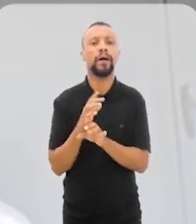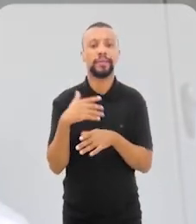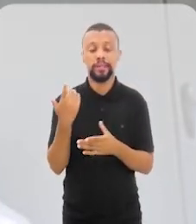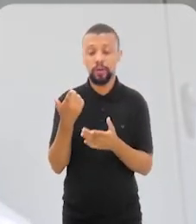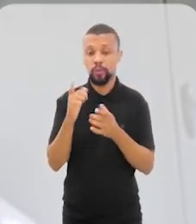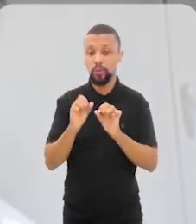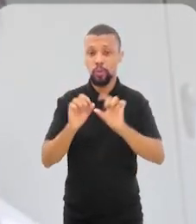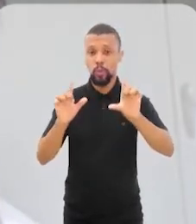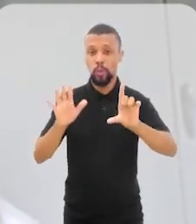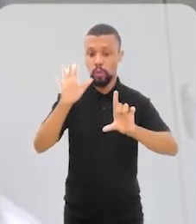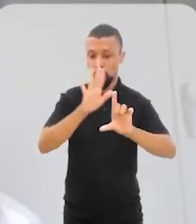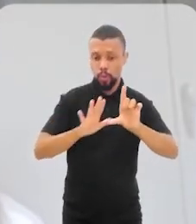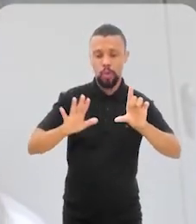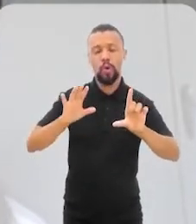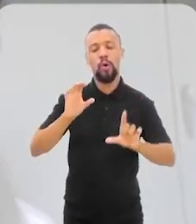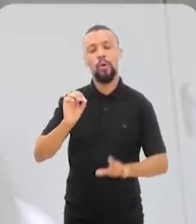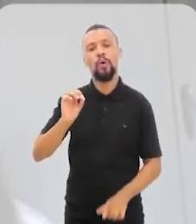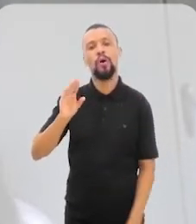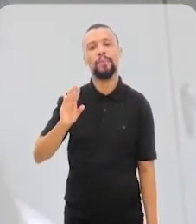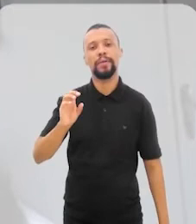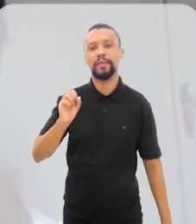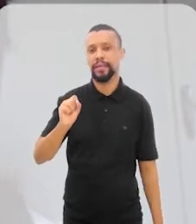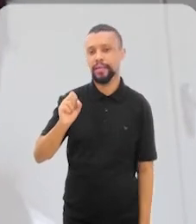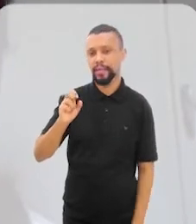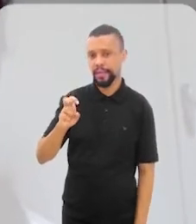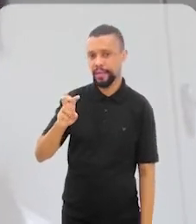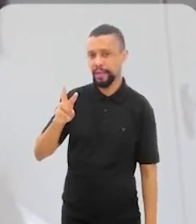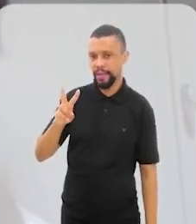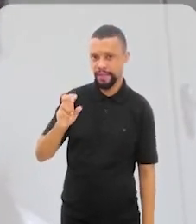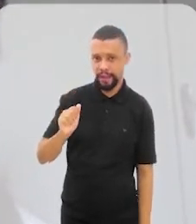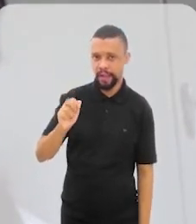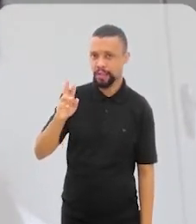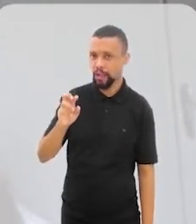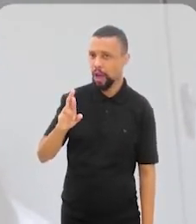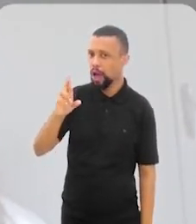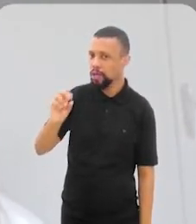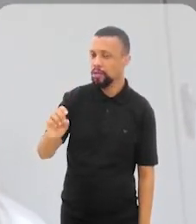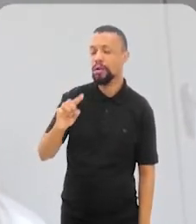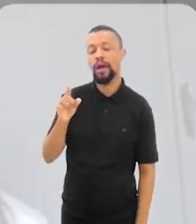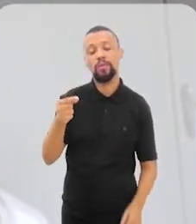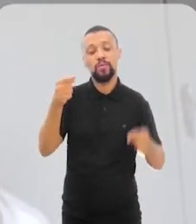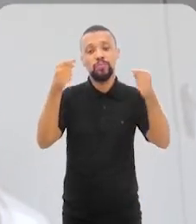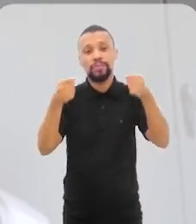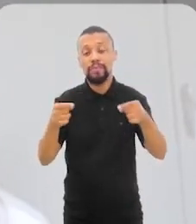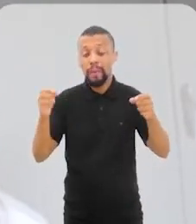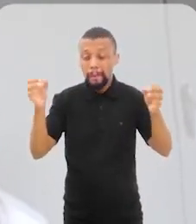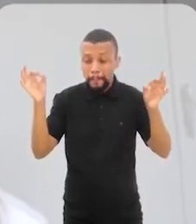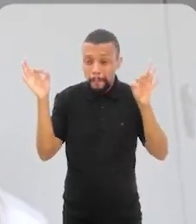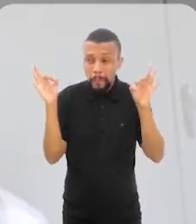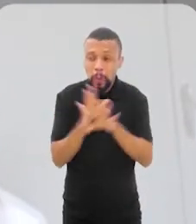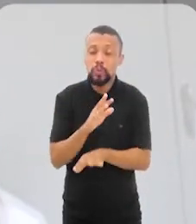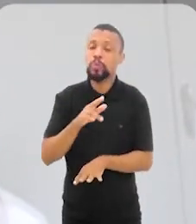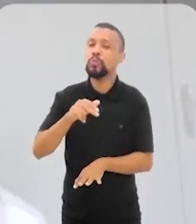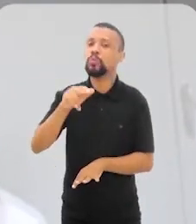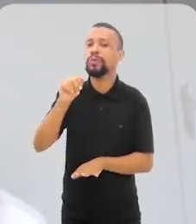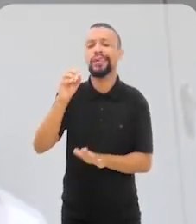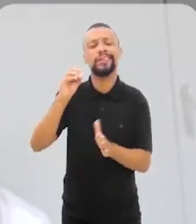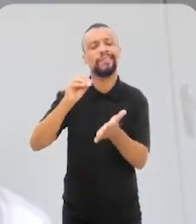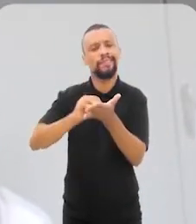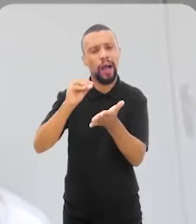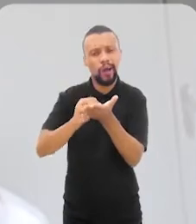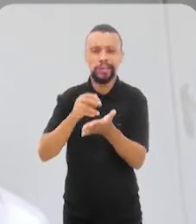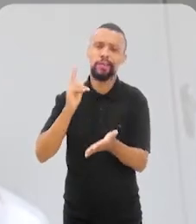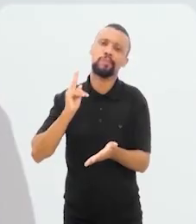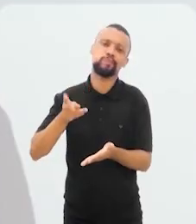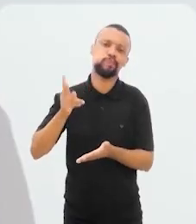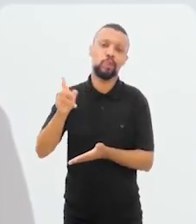o observatório gera um outro desafio ainda, que é o de estar sempre, nunca pronto, né? E assim, além